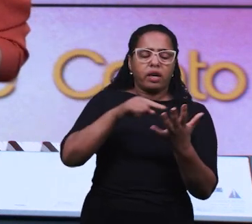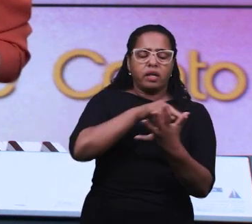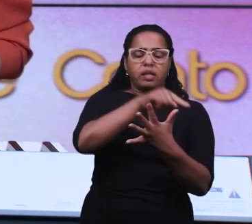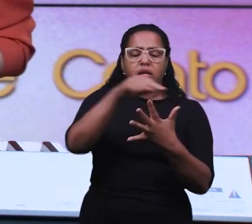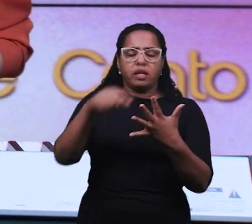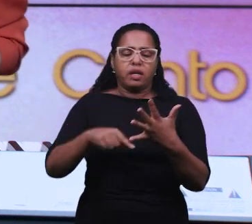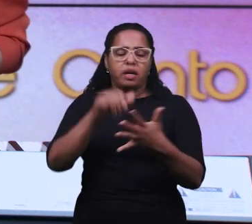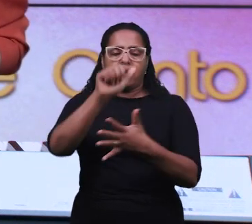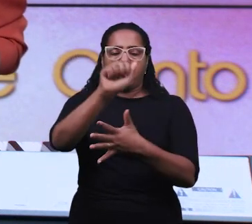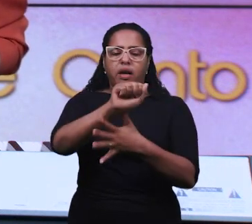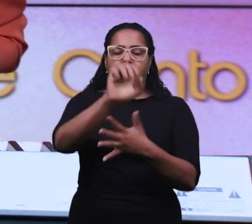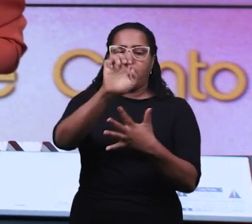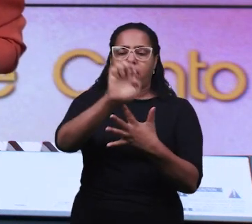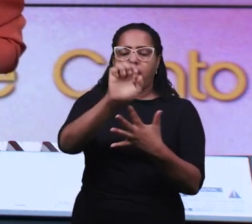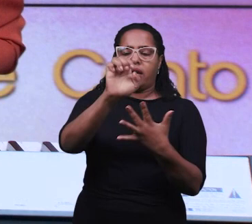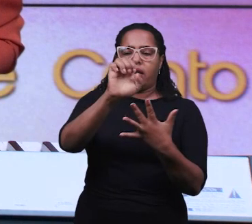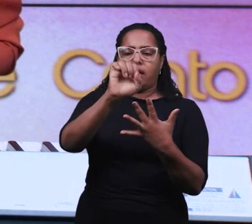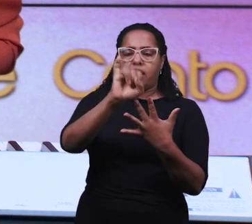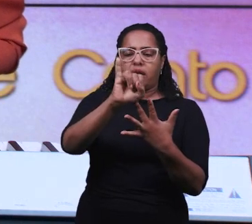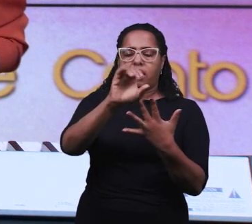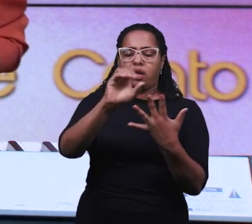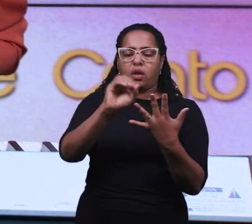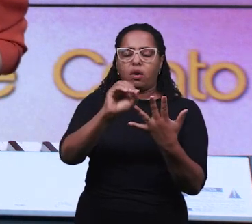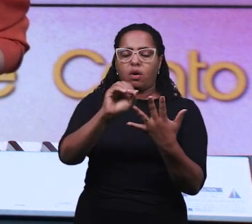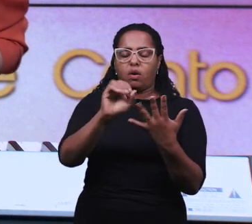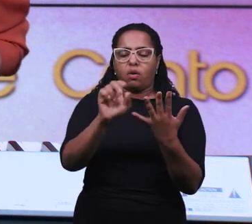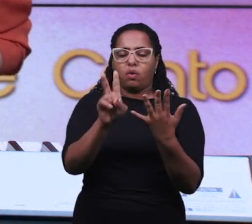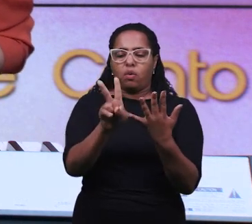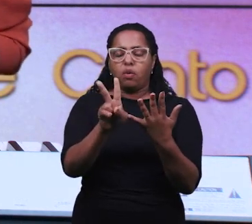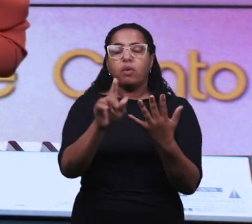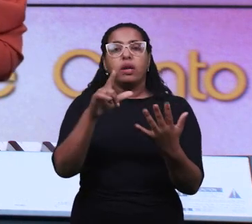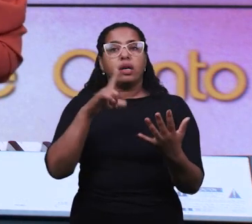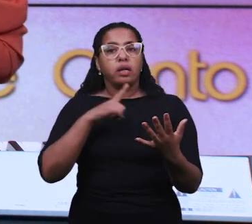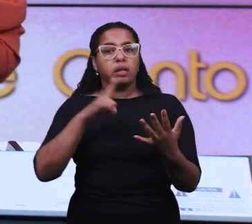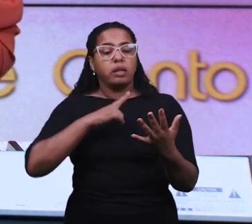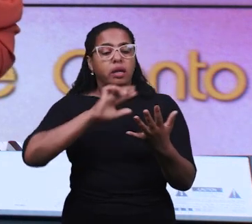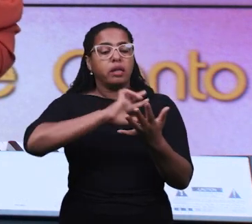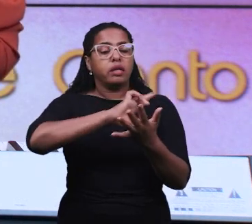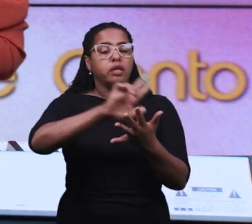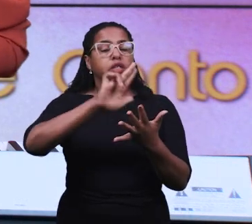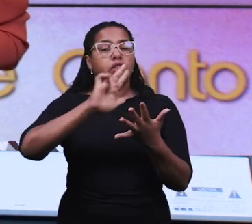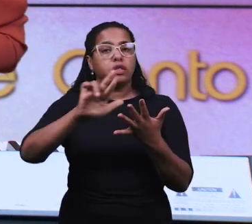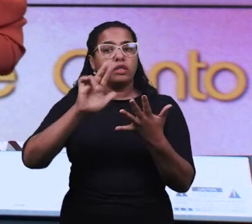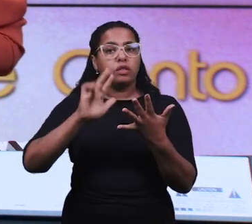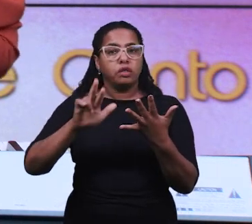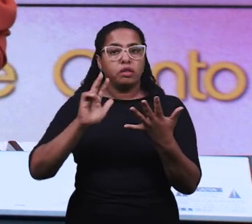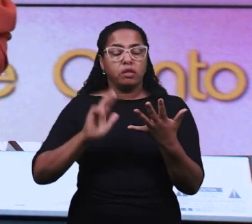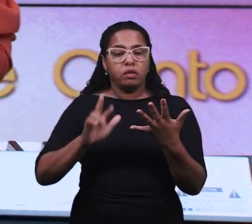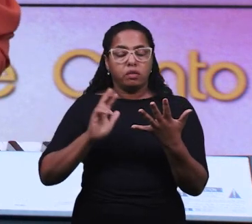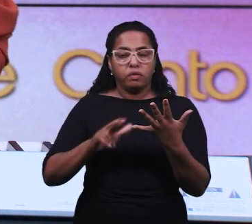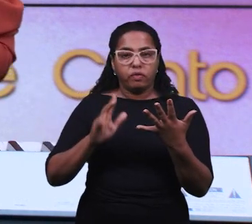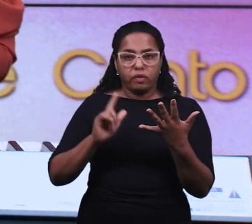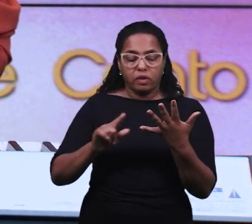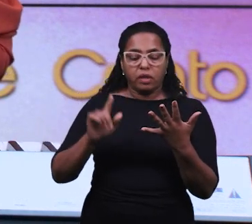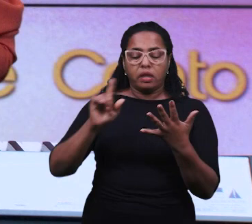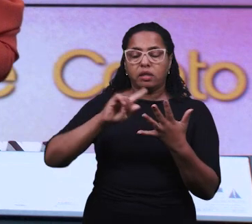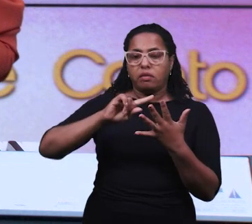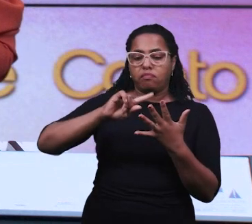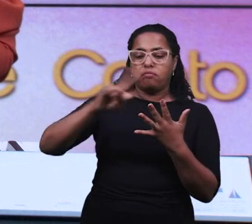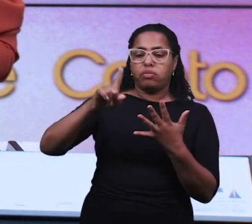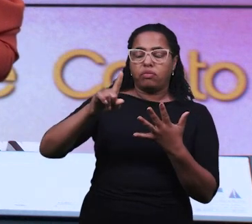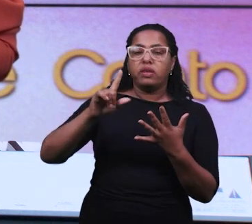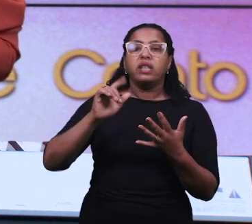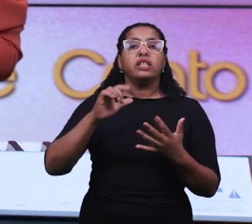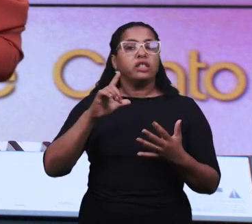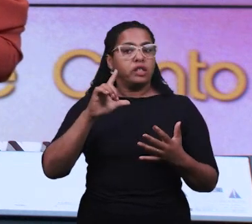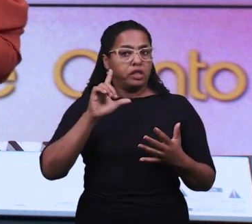5 básicas, A, E, I, O, U, e temos também as diferenciações devido à acentuação